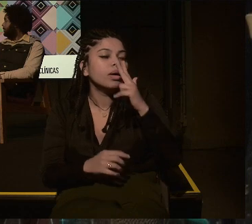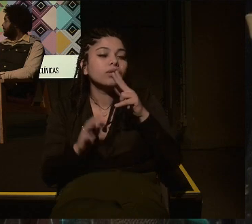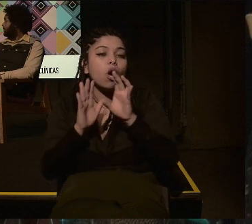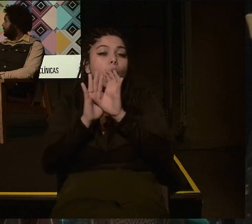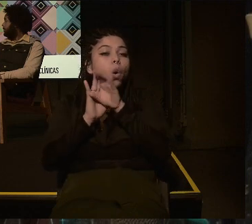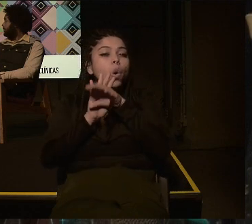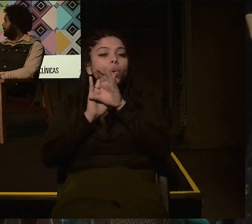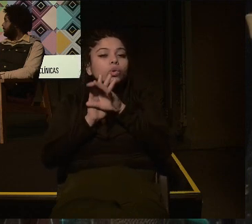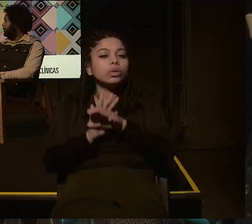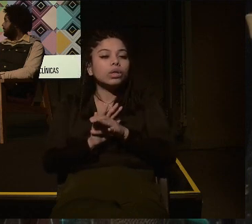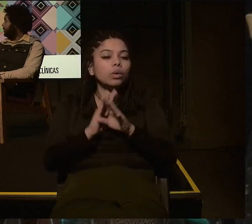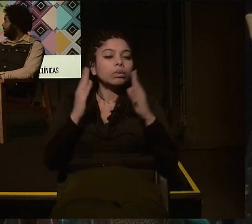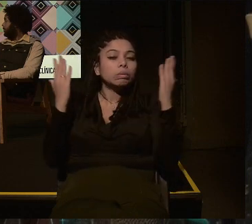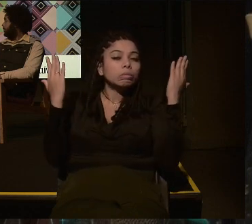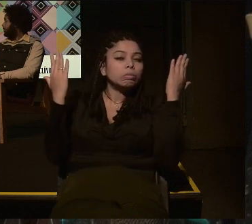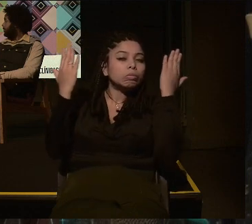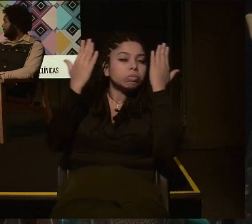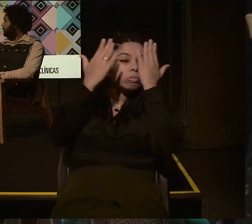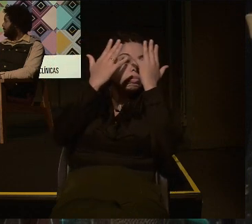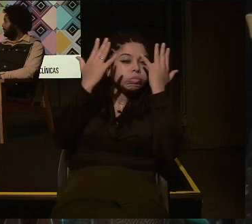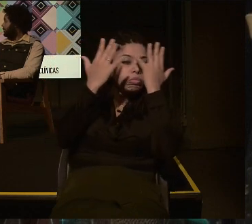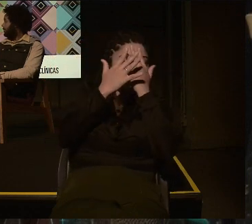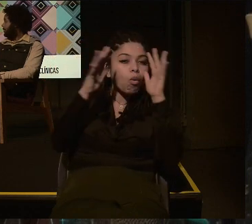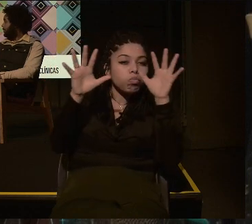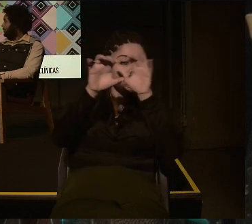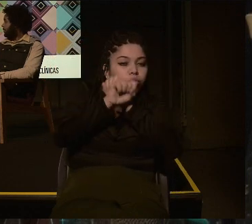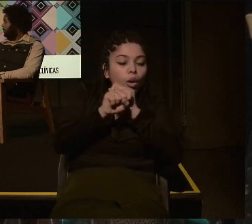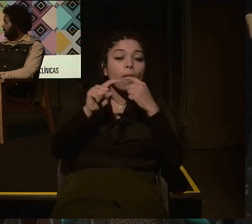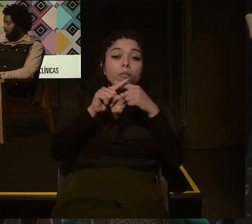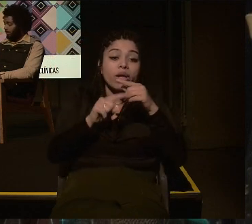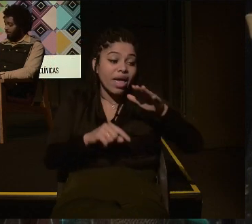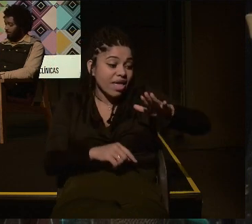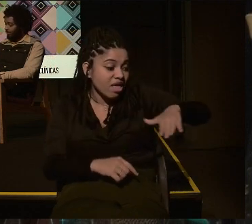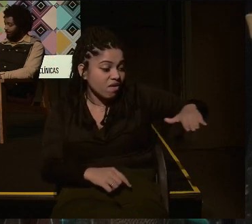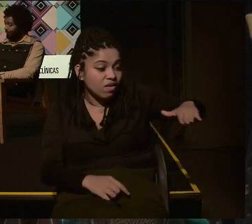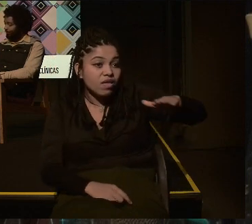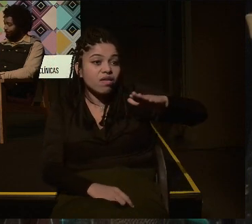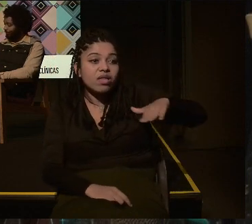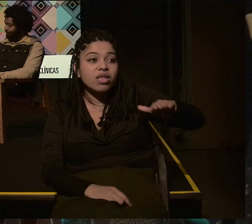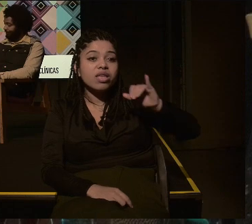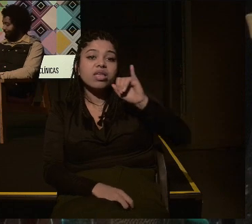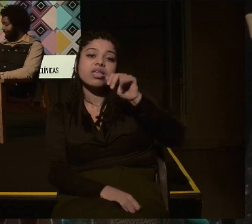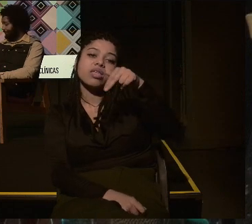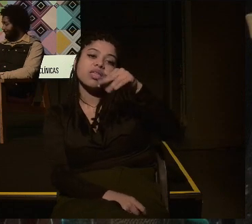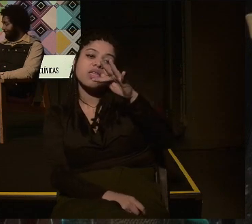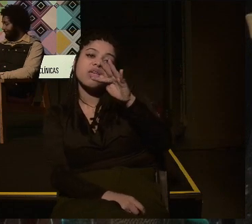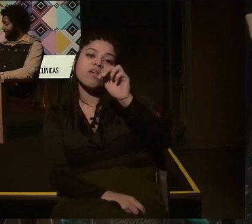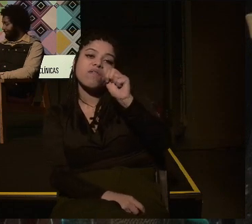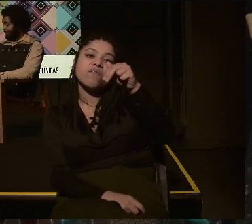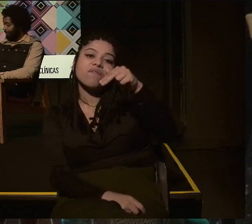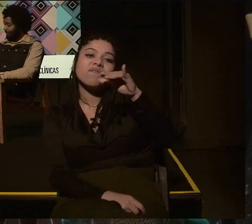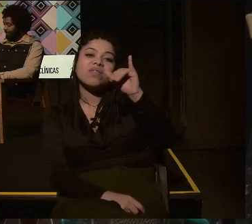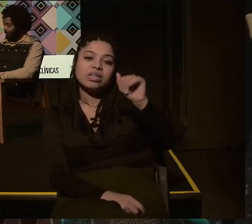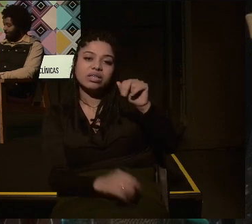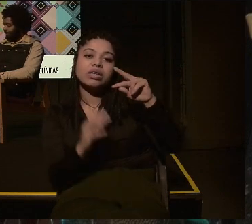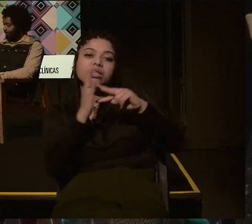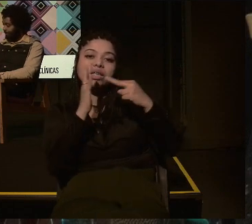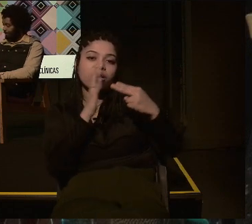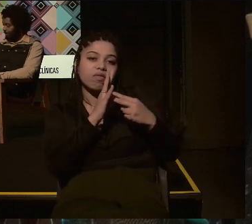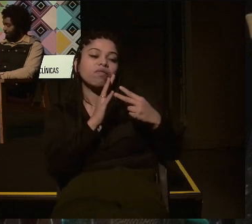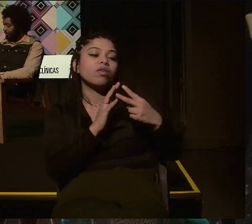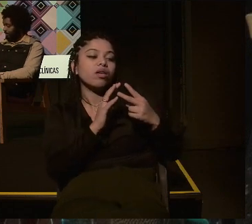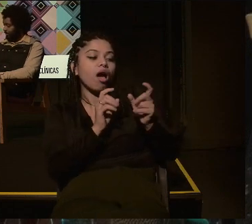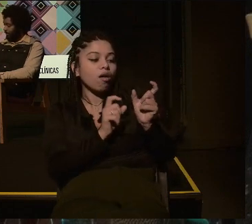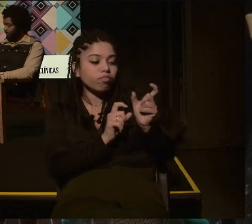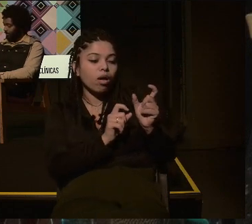de escuro, porque infantil vem de infância, que é sem luz. Então, mais uma vez, a